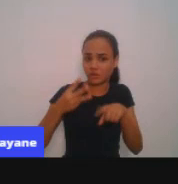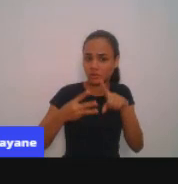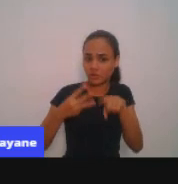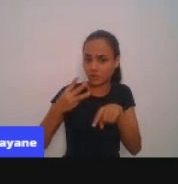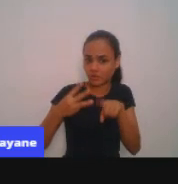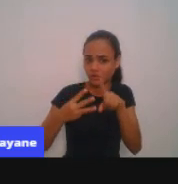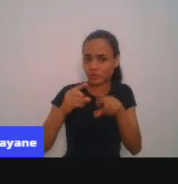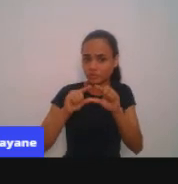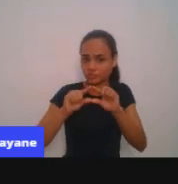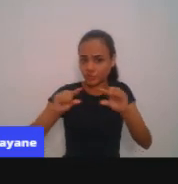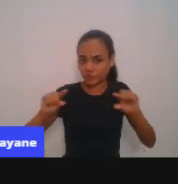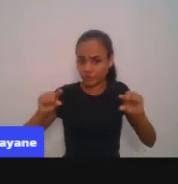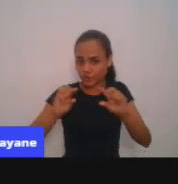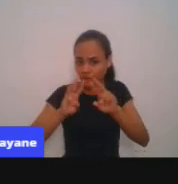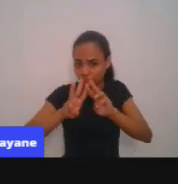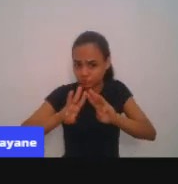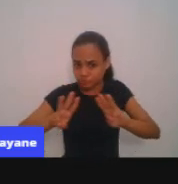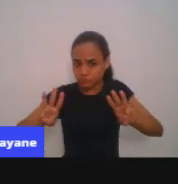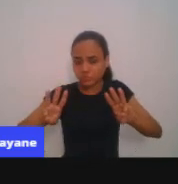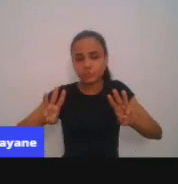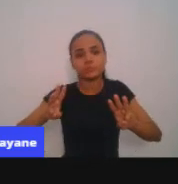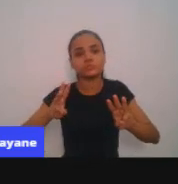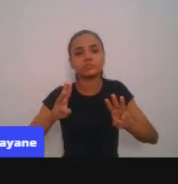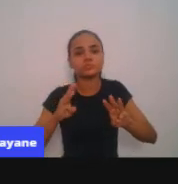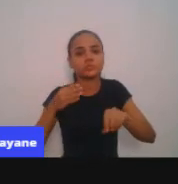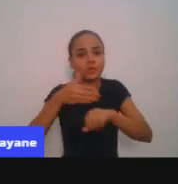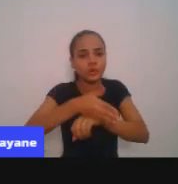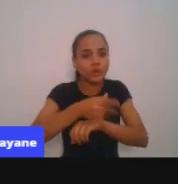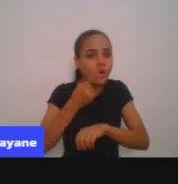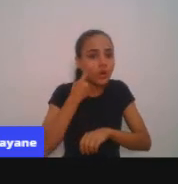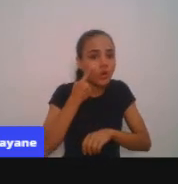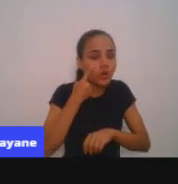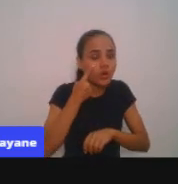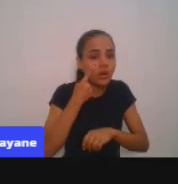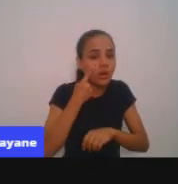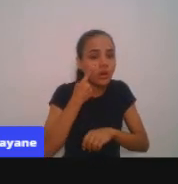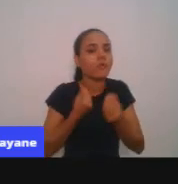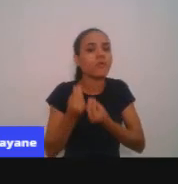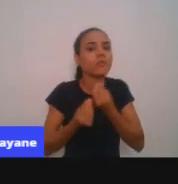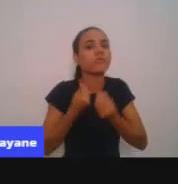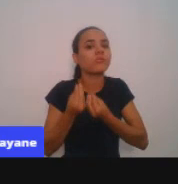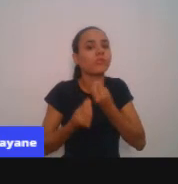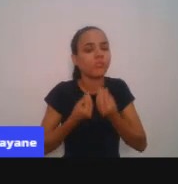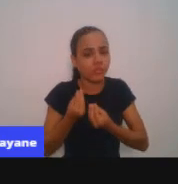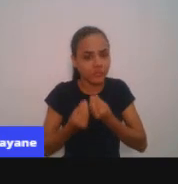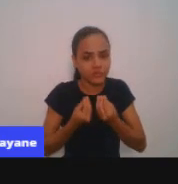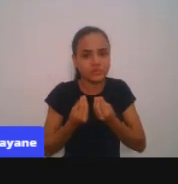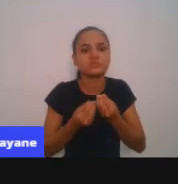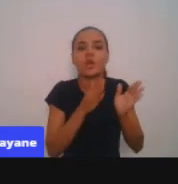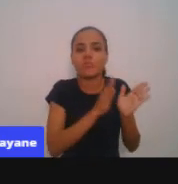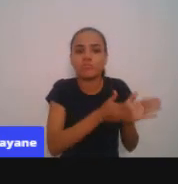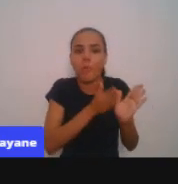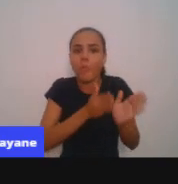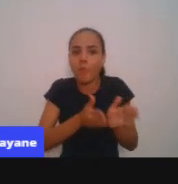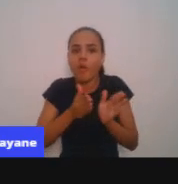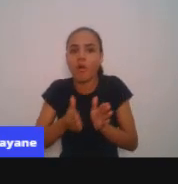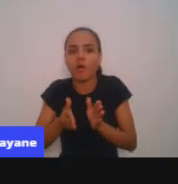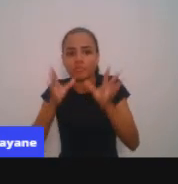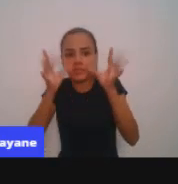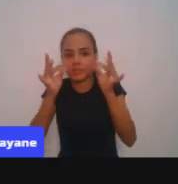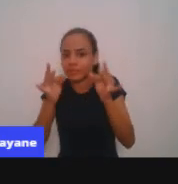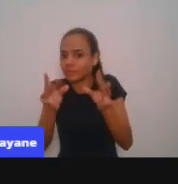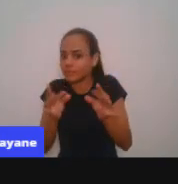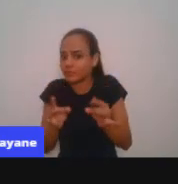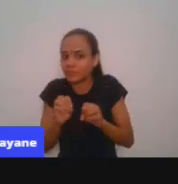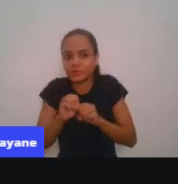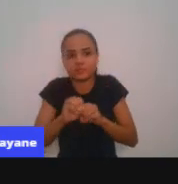busca, para poder olhar como é que funciona. E eles são bem claros, eles ensinam passo a passo, tá? Se alguém tiver algum outro, e